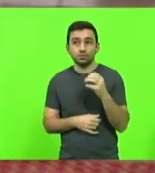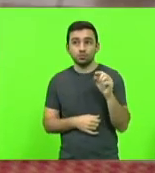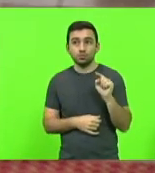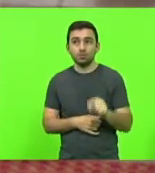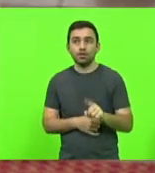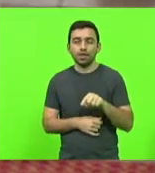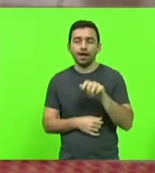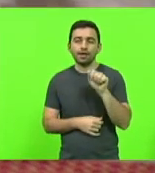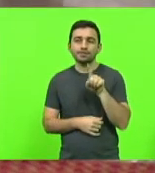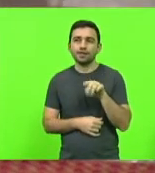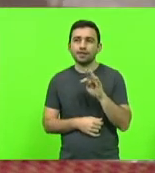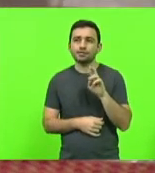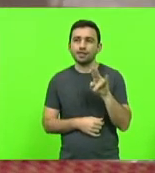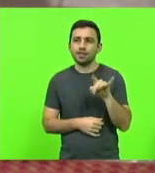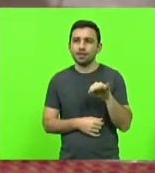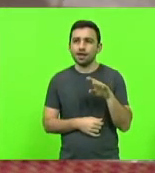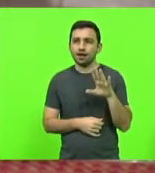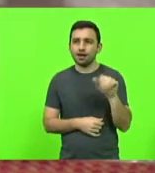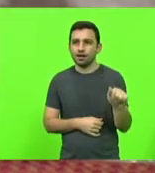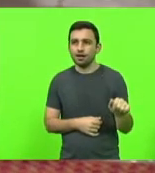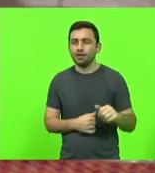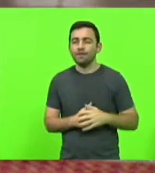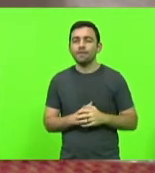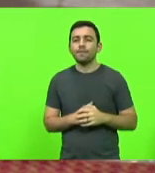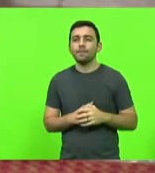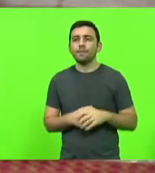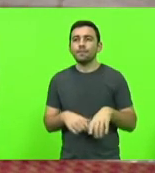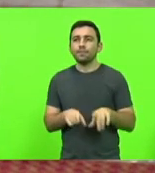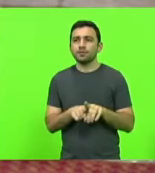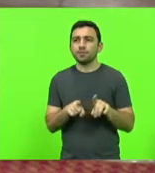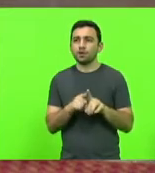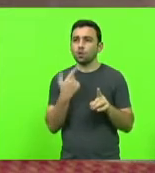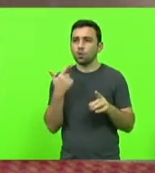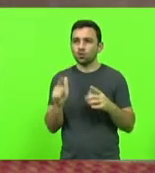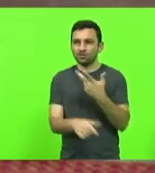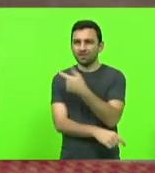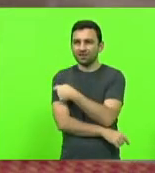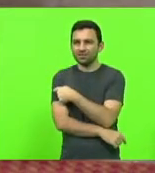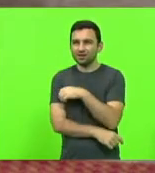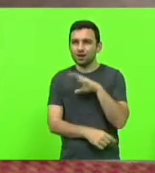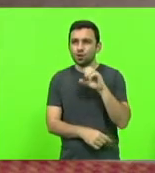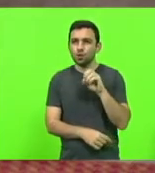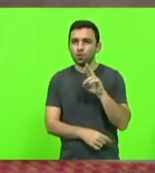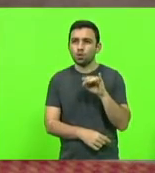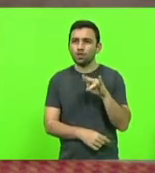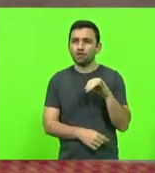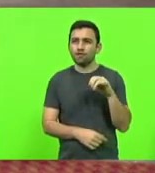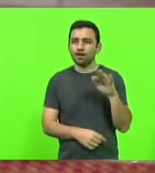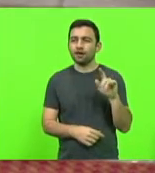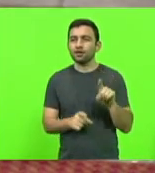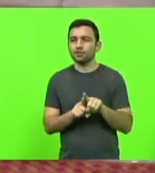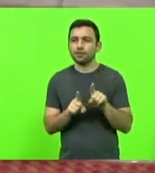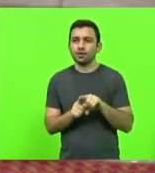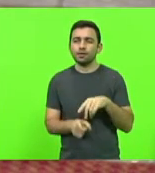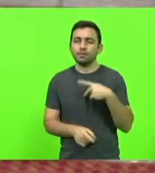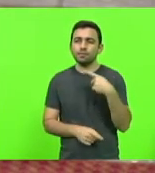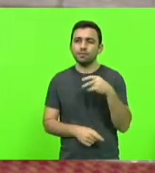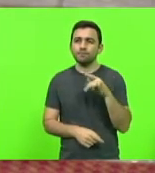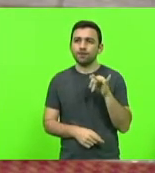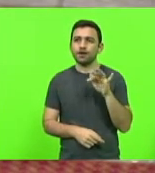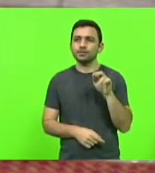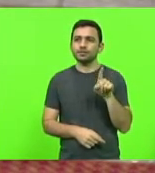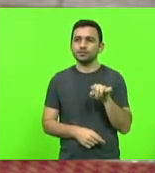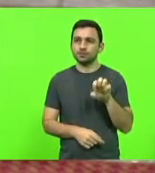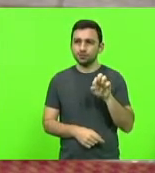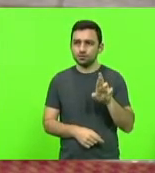AstraZeneca. E as outras vacinas da Coronavac e Pfizer, mais 25% cada